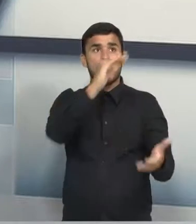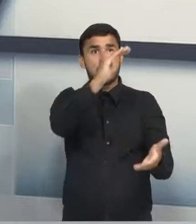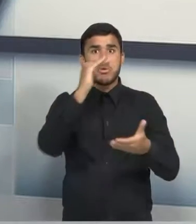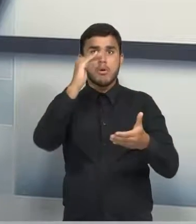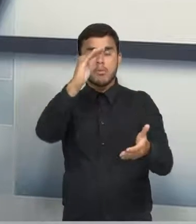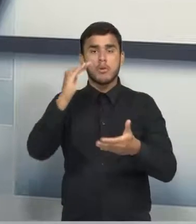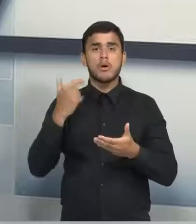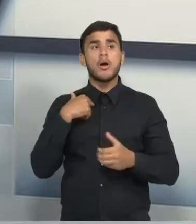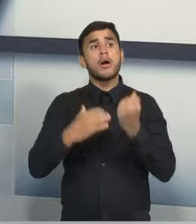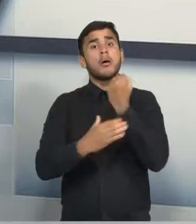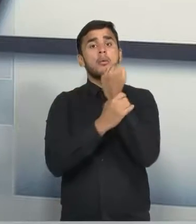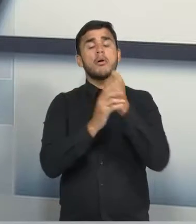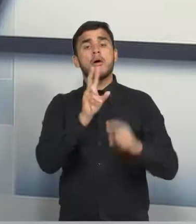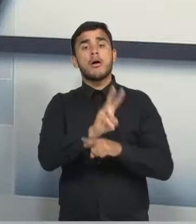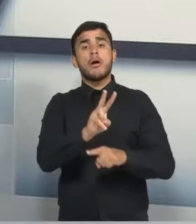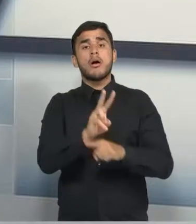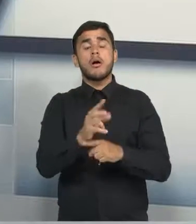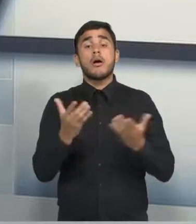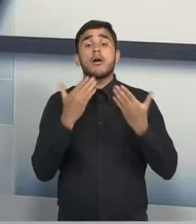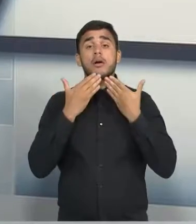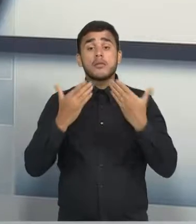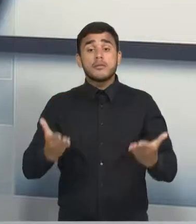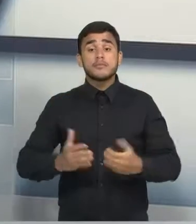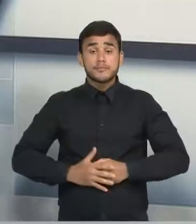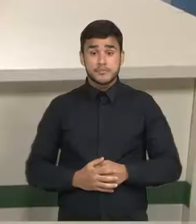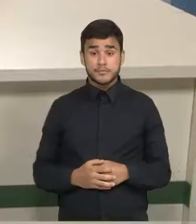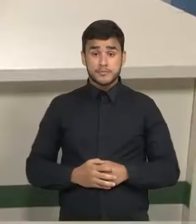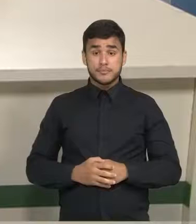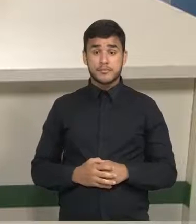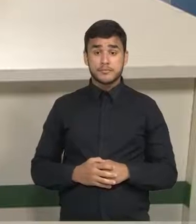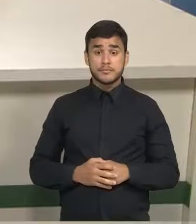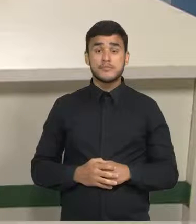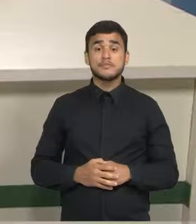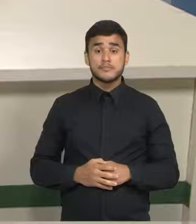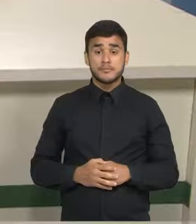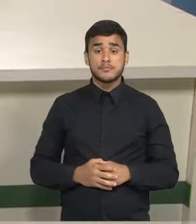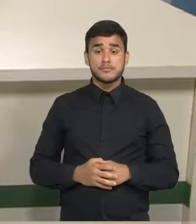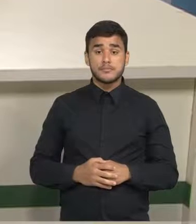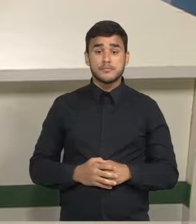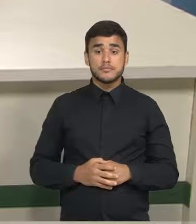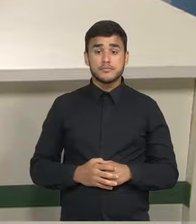Nós não temos uma plantação de cocaína no estado do Ceará, e nem de maconha.